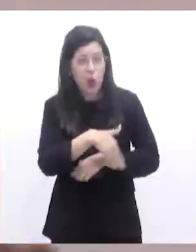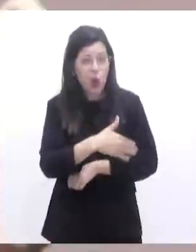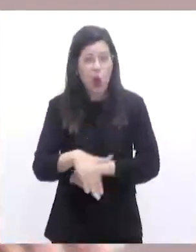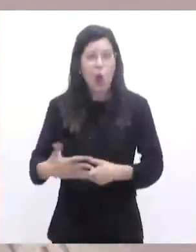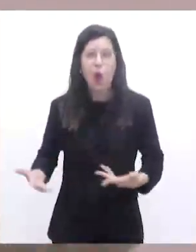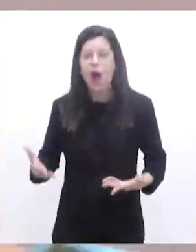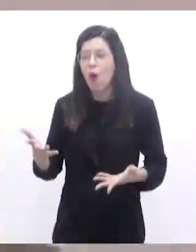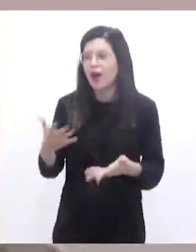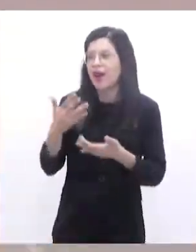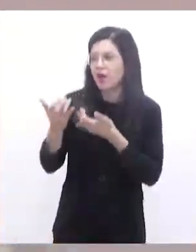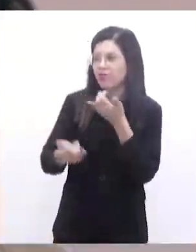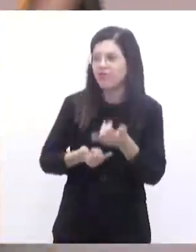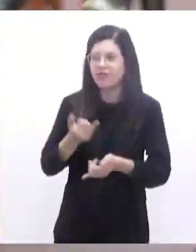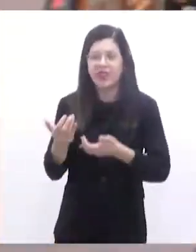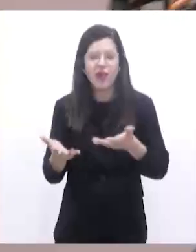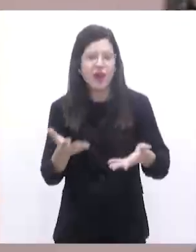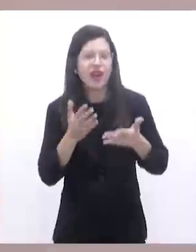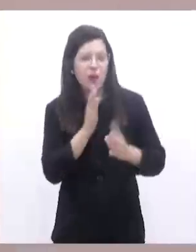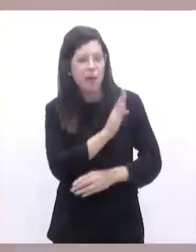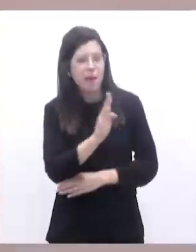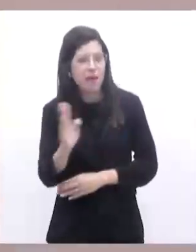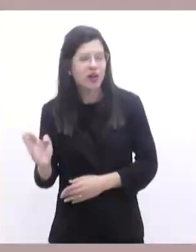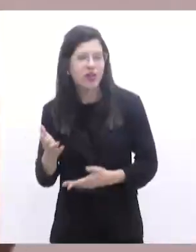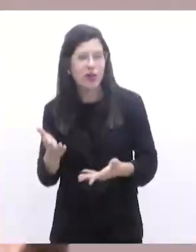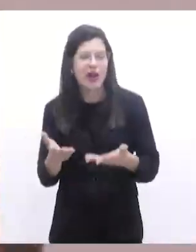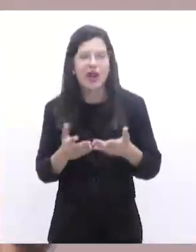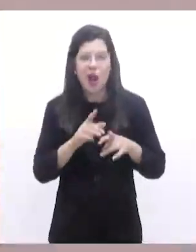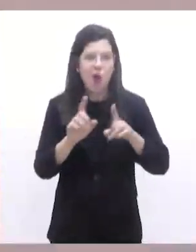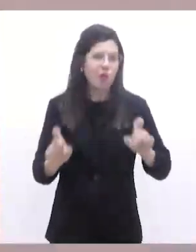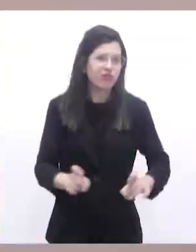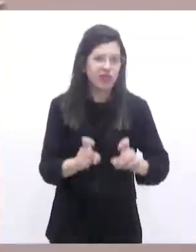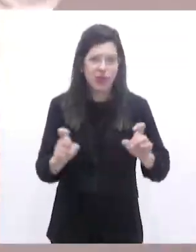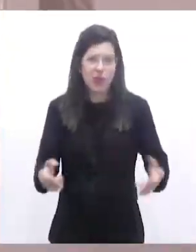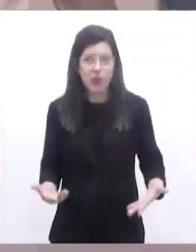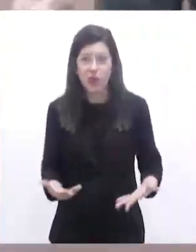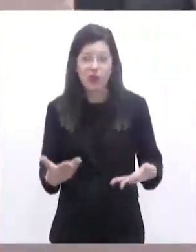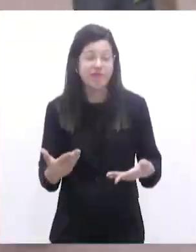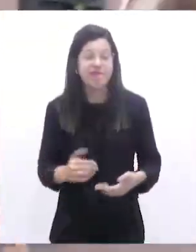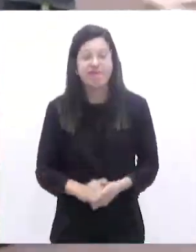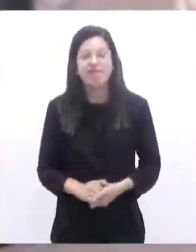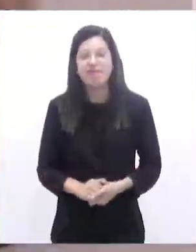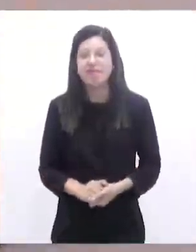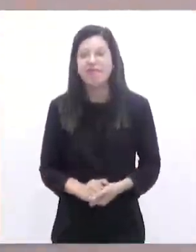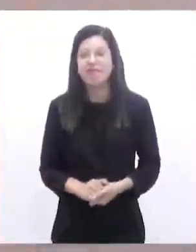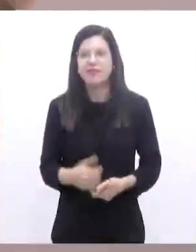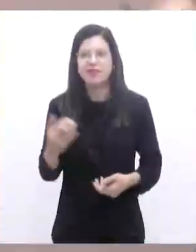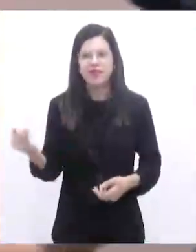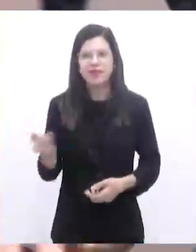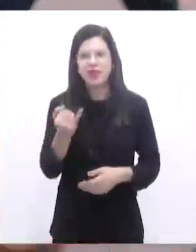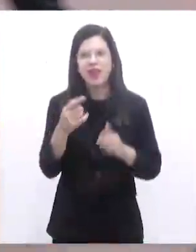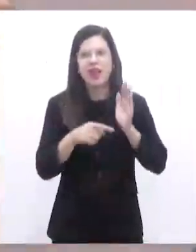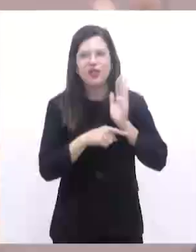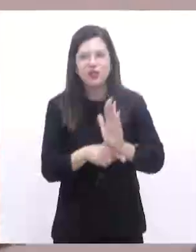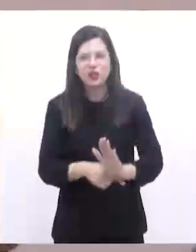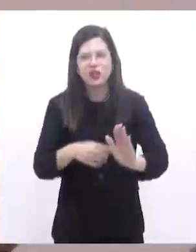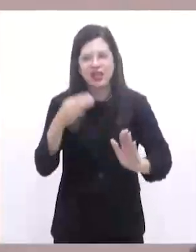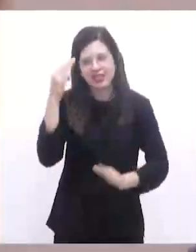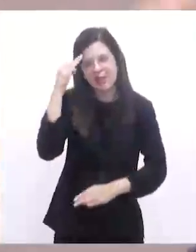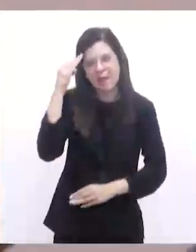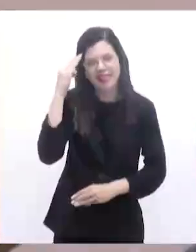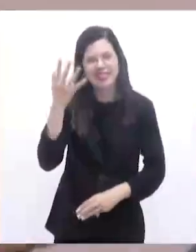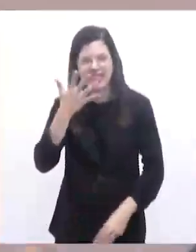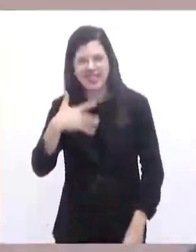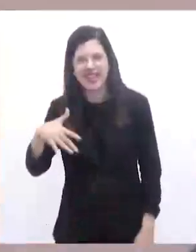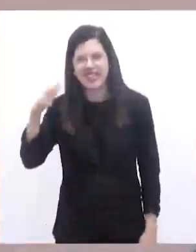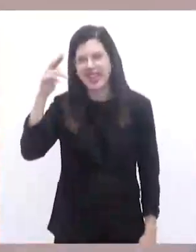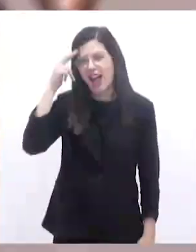queria uma biblioteca, eu queria uma lan house. Então, isso é muito importante para a gente ajudar essas mentes, essas crianças a